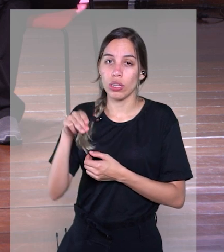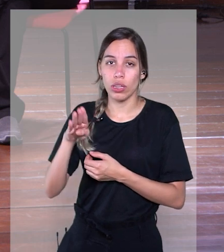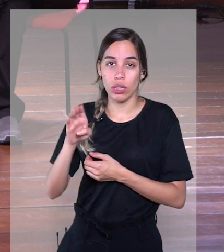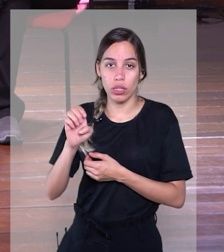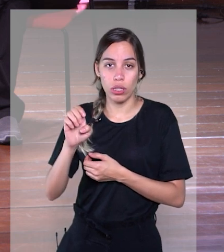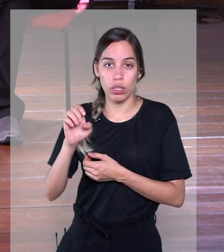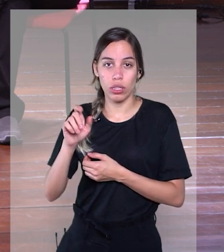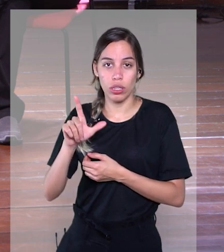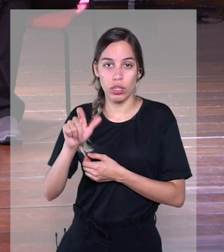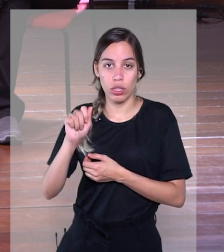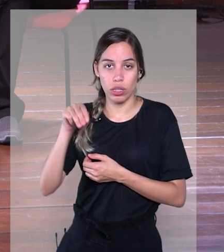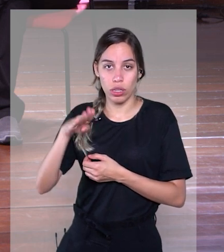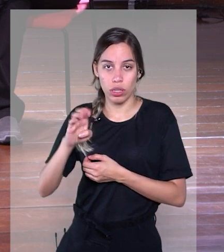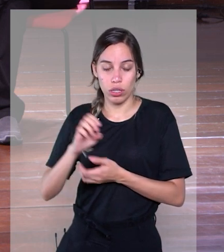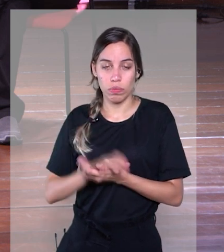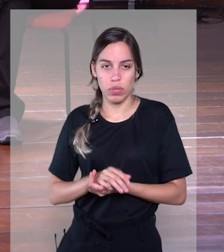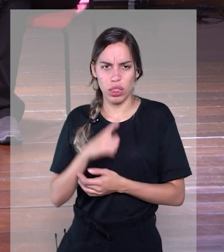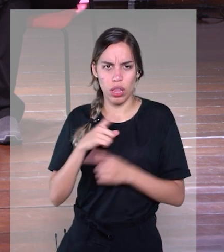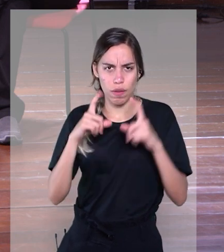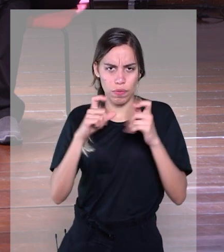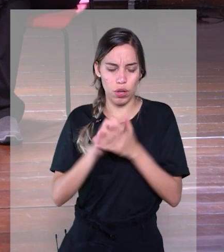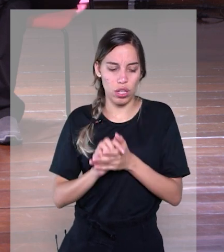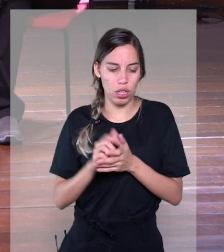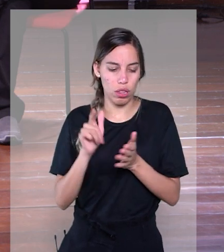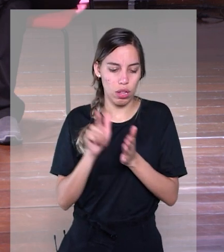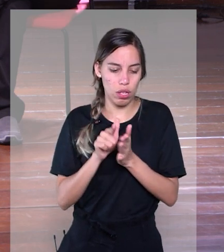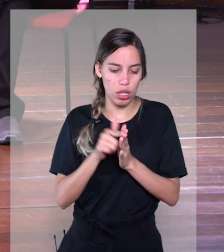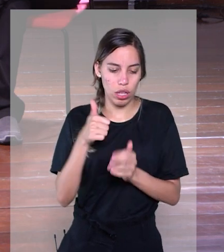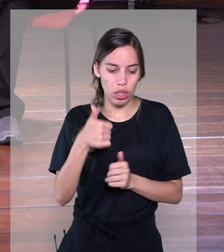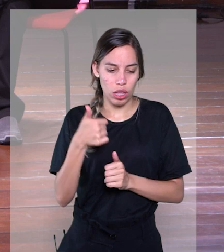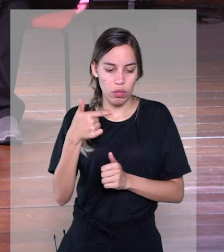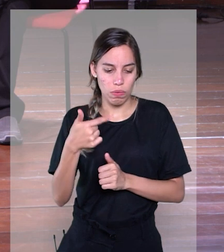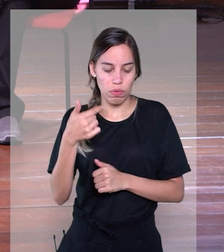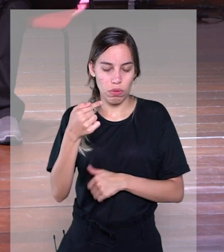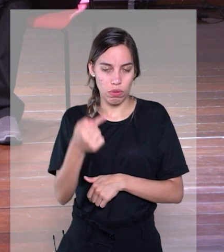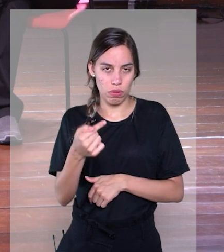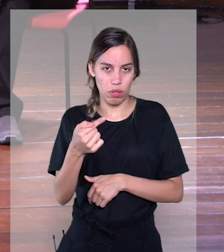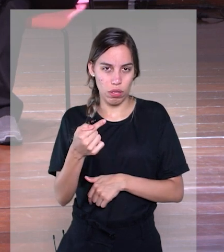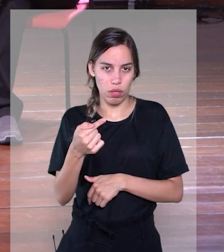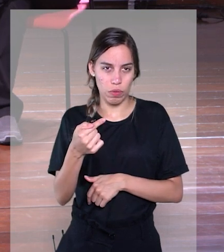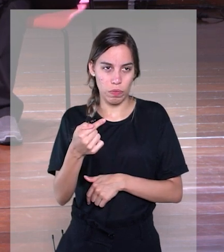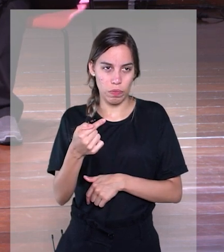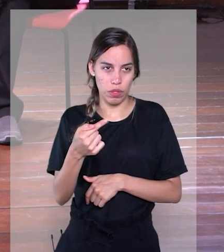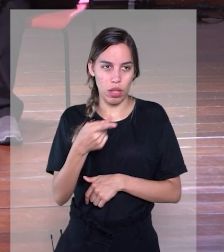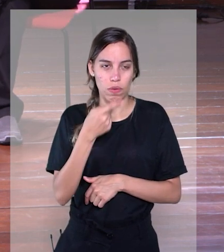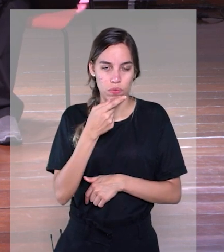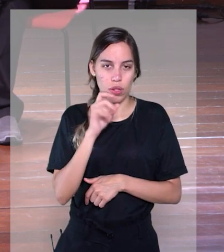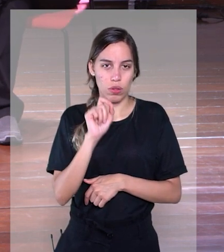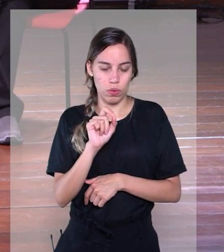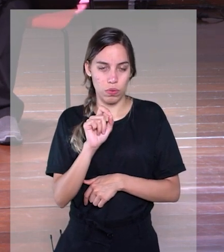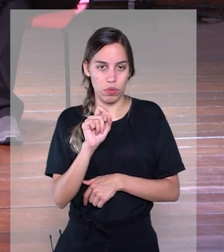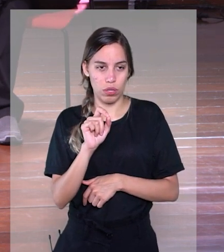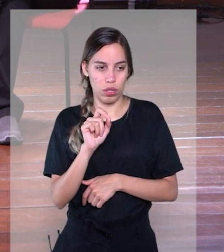fotógrafo de rua sentado em frente a um painel branco com diversas fotos 3x4 ao redor. E esse poema,